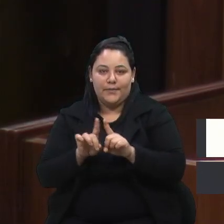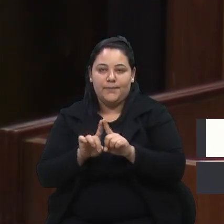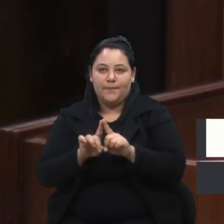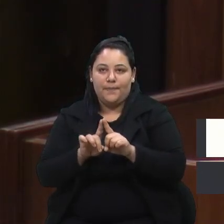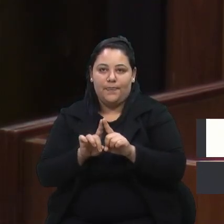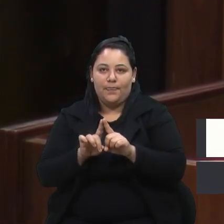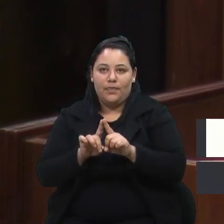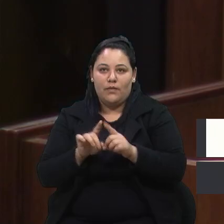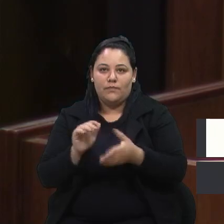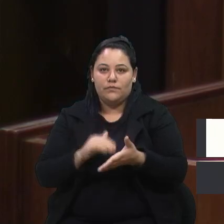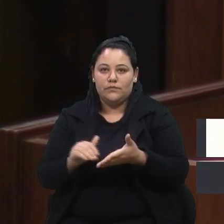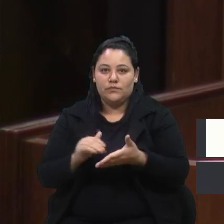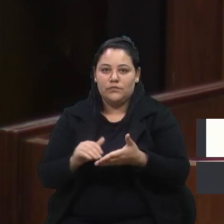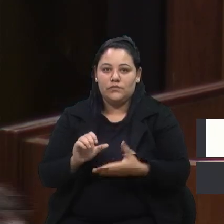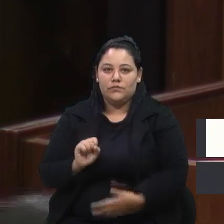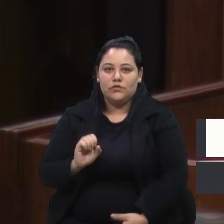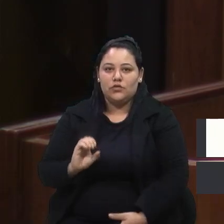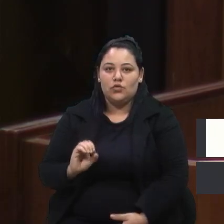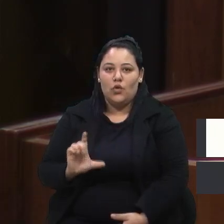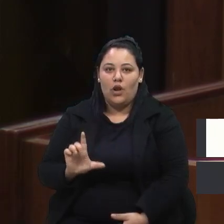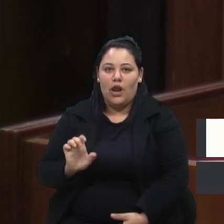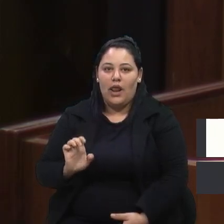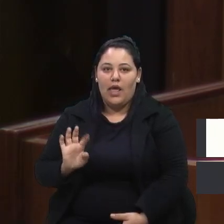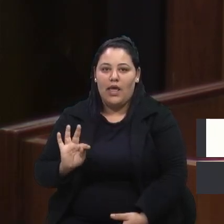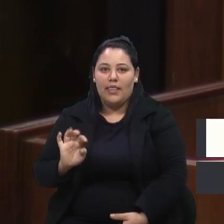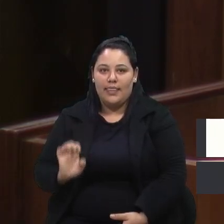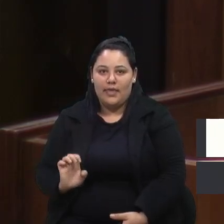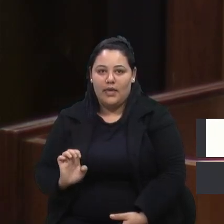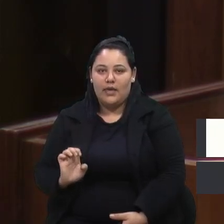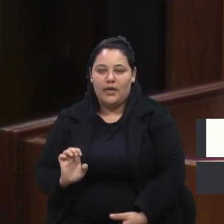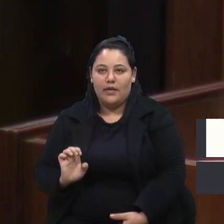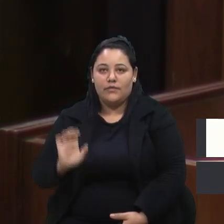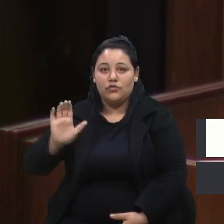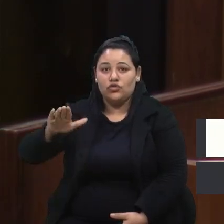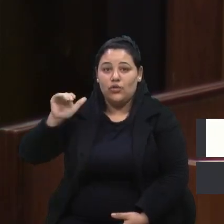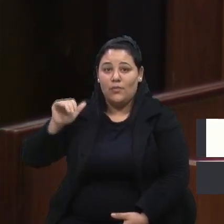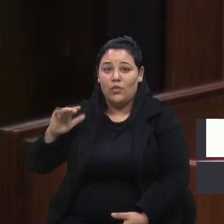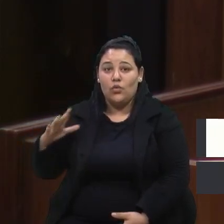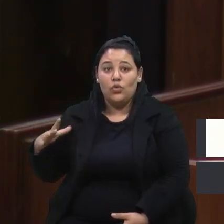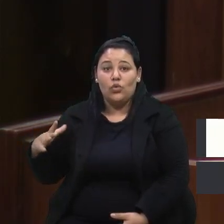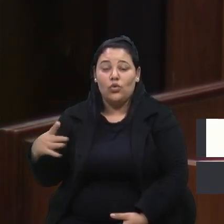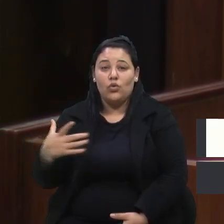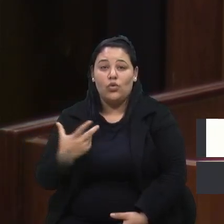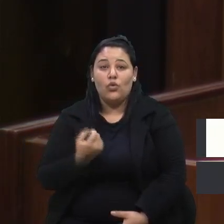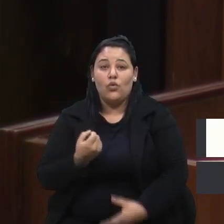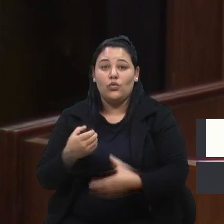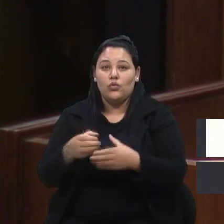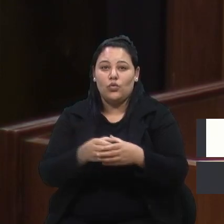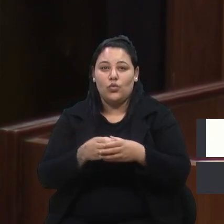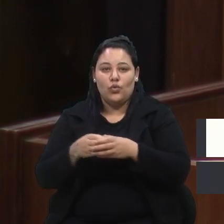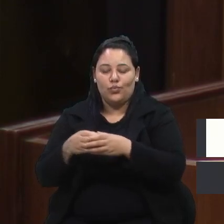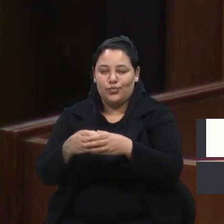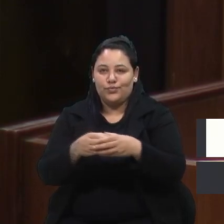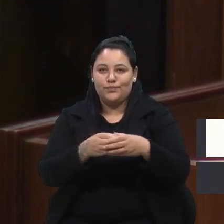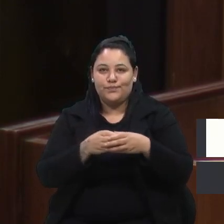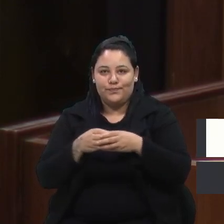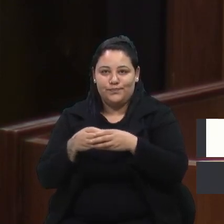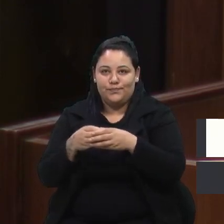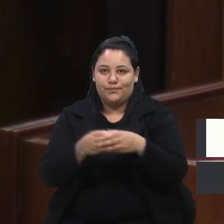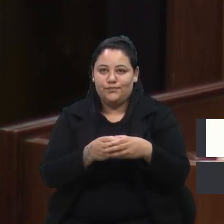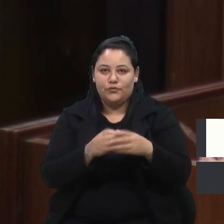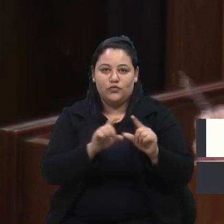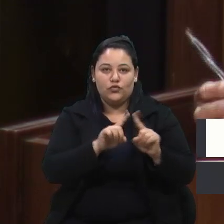secretário Solete, que chamou toda a sua equipe de servidores públicos,